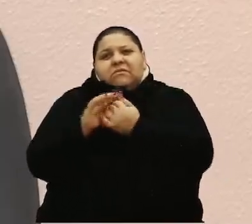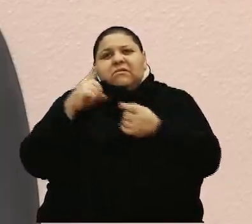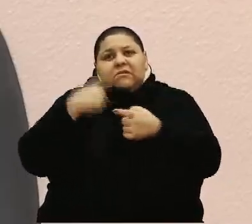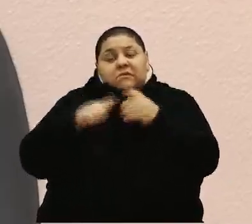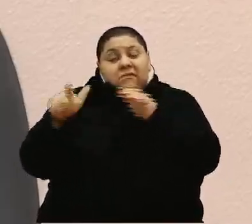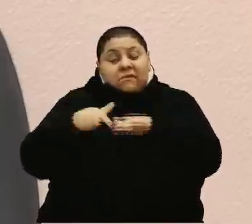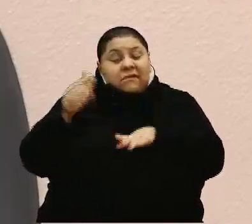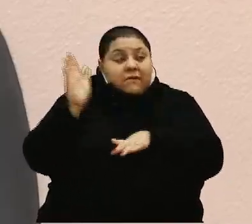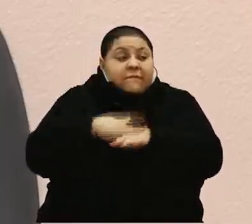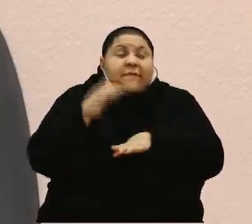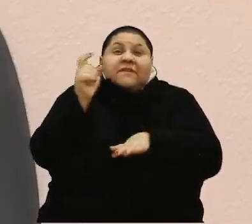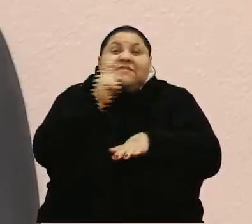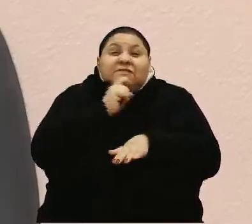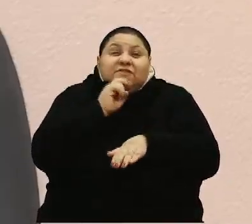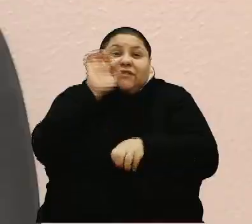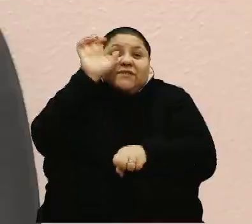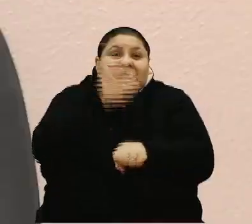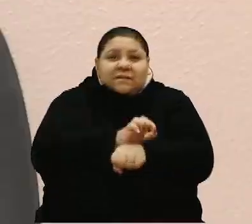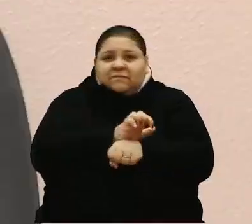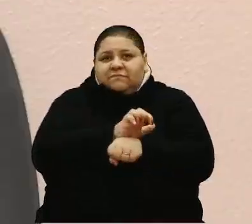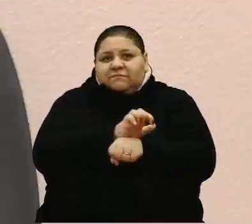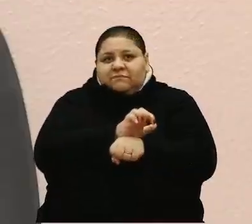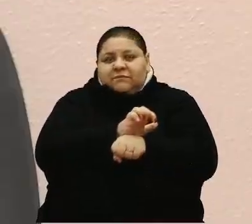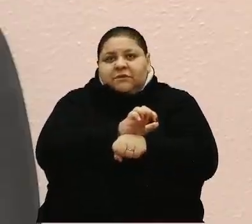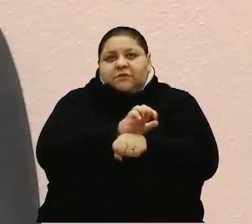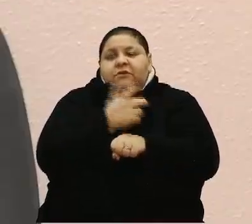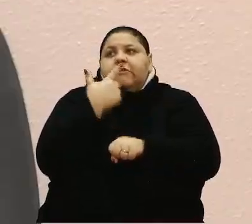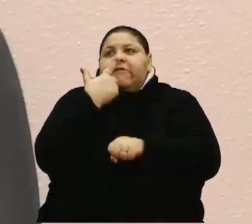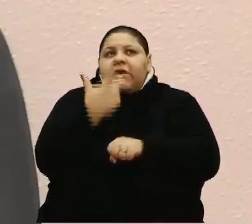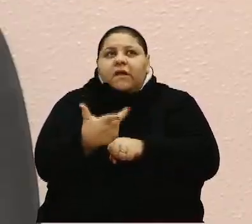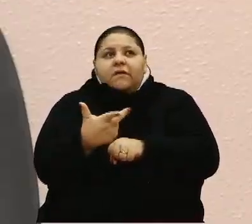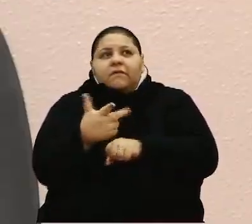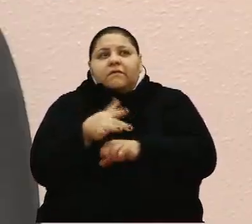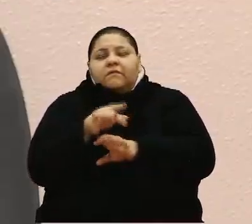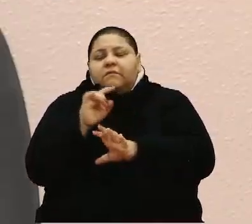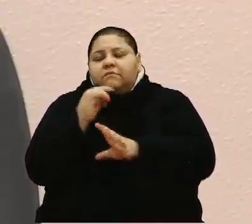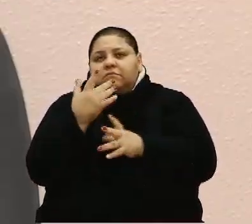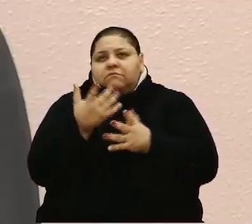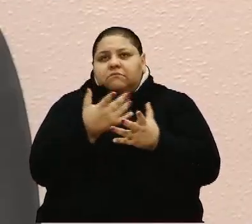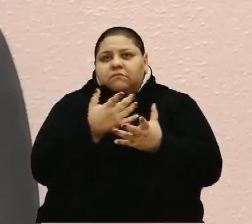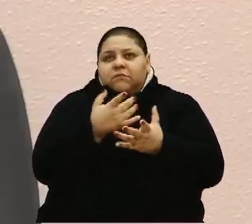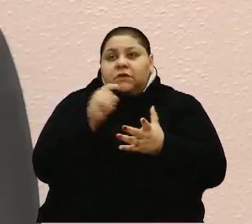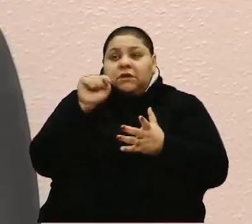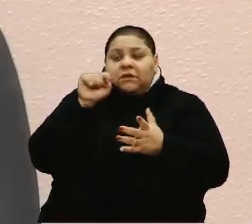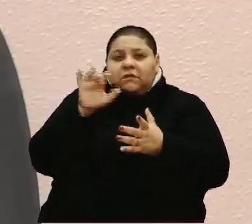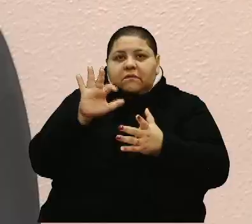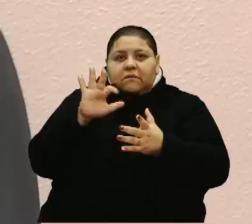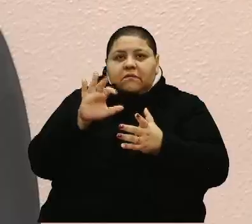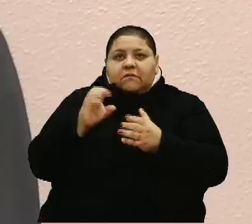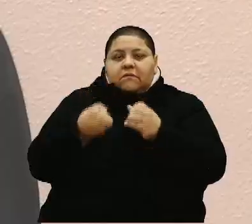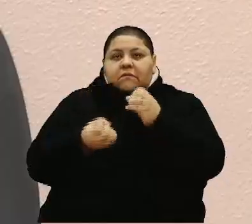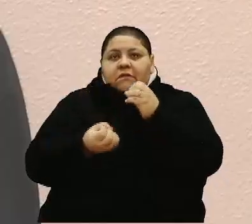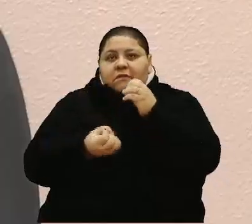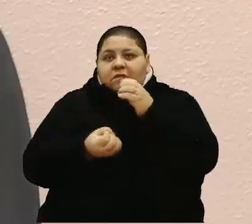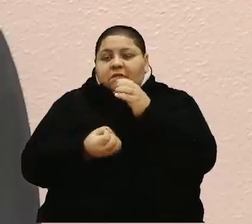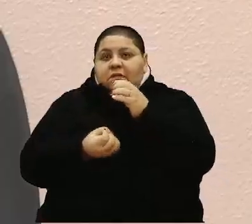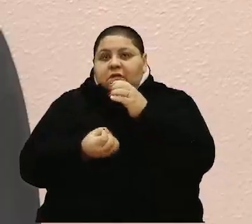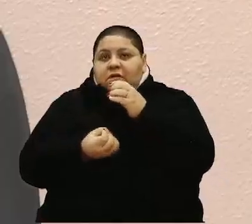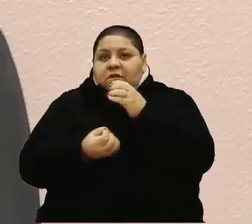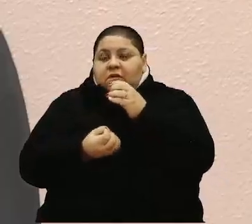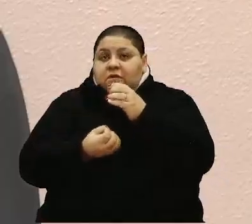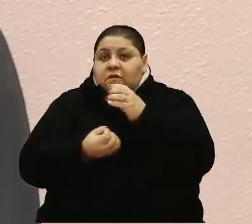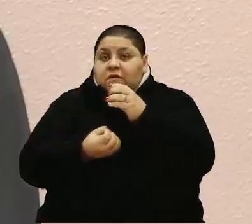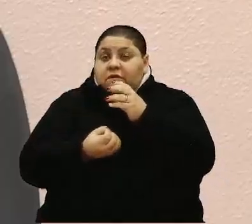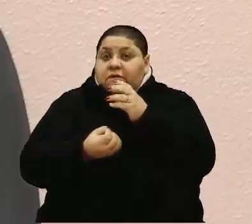das semanas mais frias do nosso estado. E aí, falaram que ali na Fundação Caxias iam ter 200 vagas, até agora nós